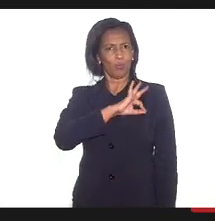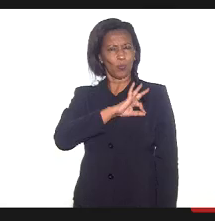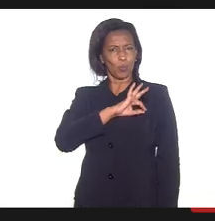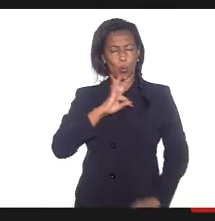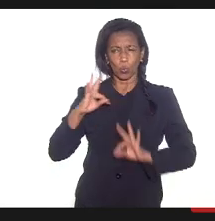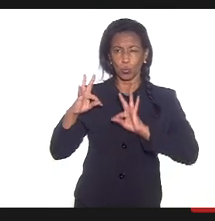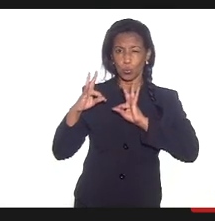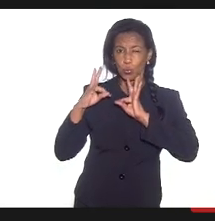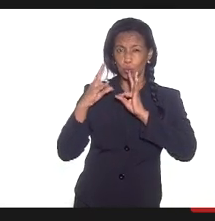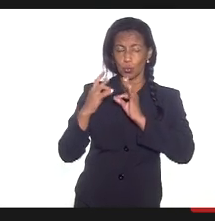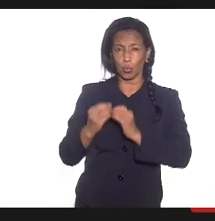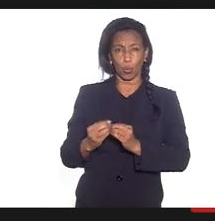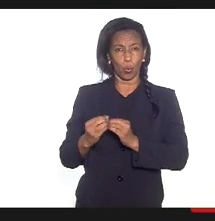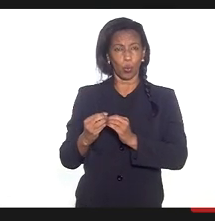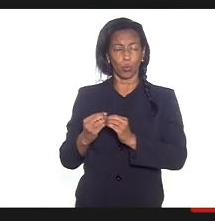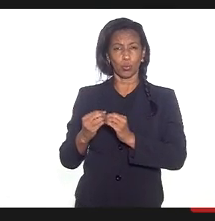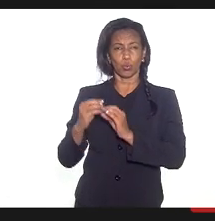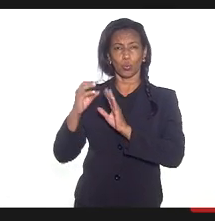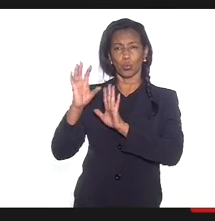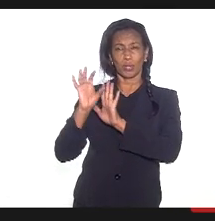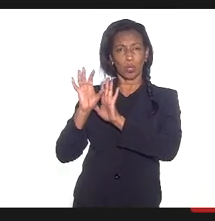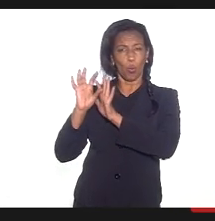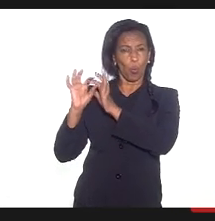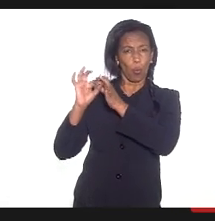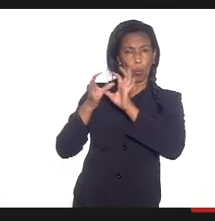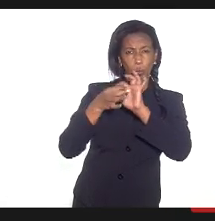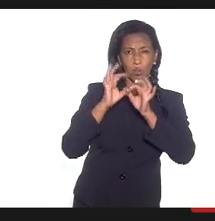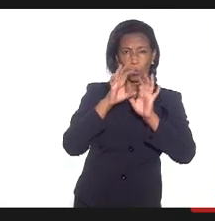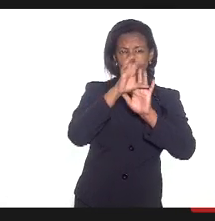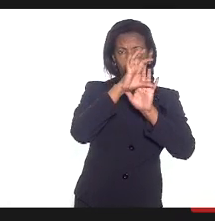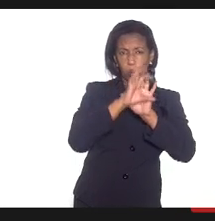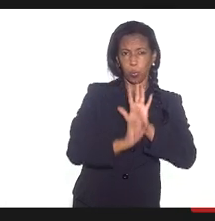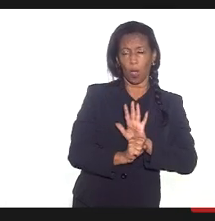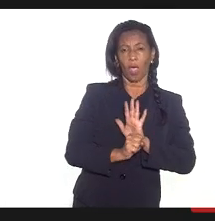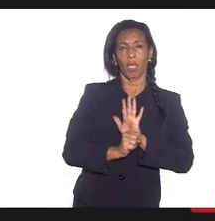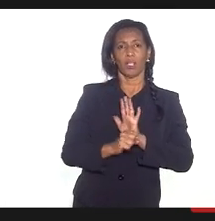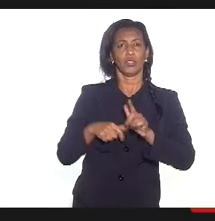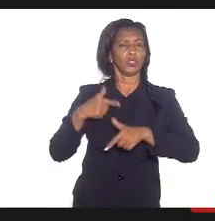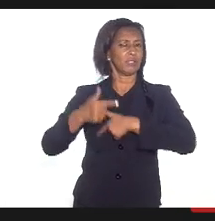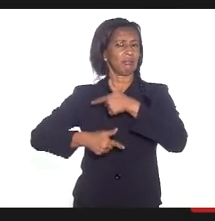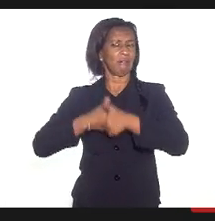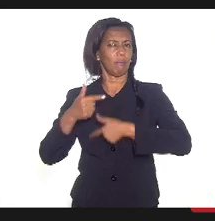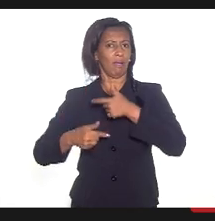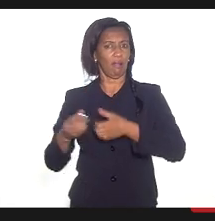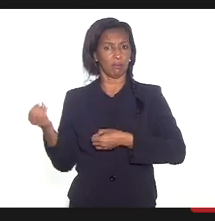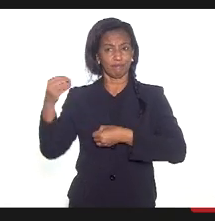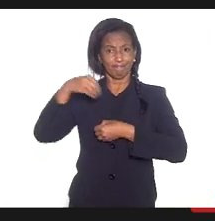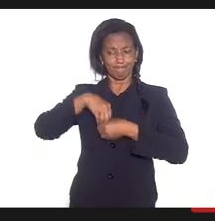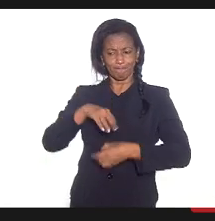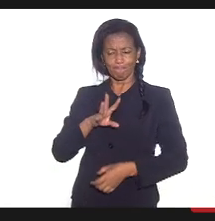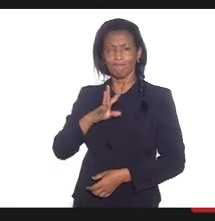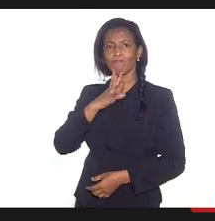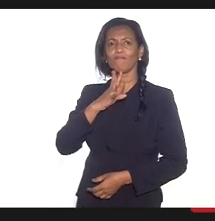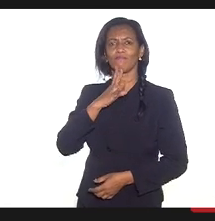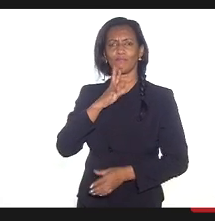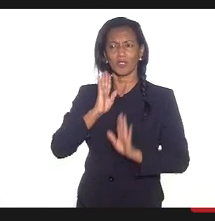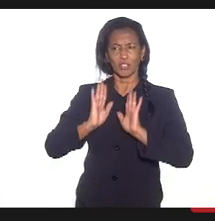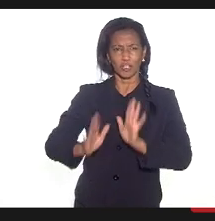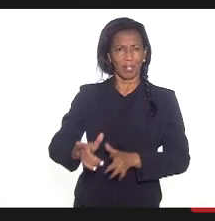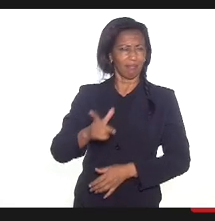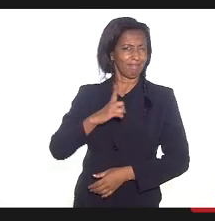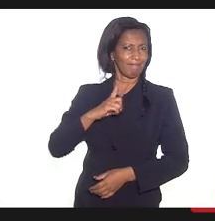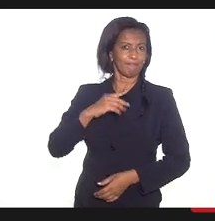né, de seu conteúdo de trabalho, né, nessa área, e que já teve